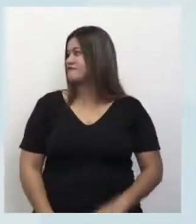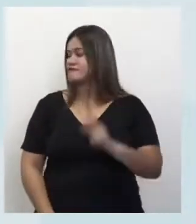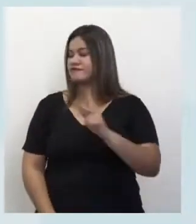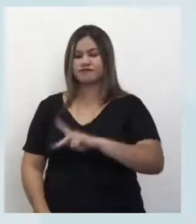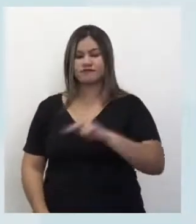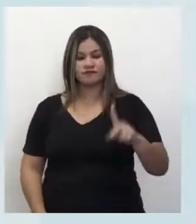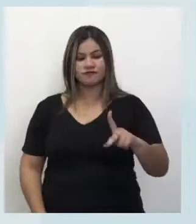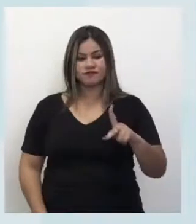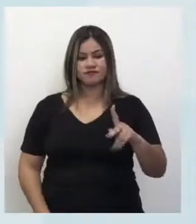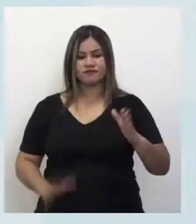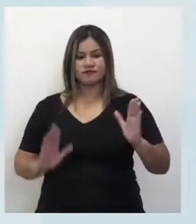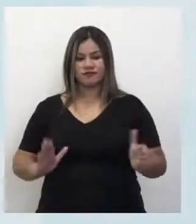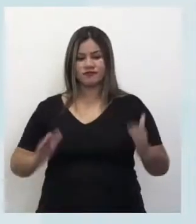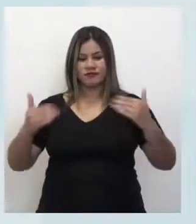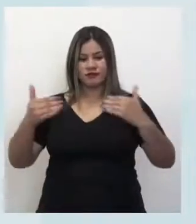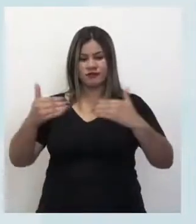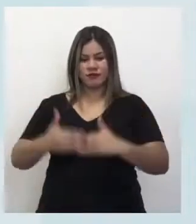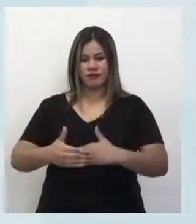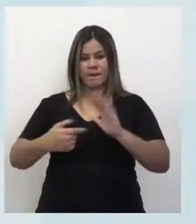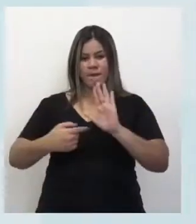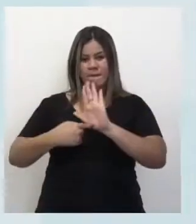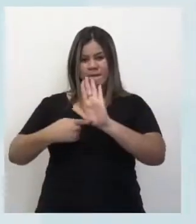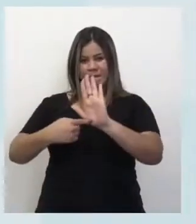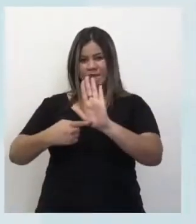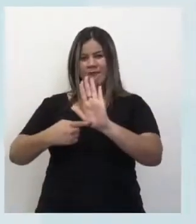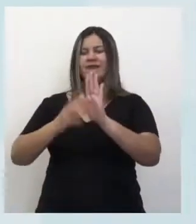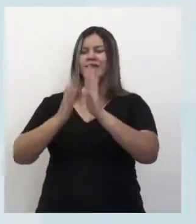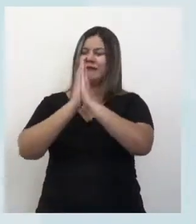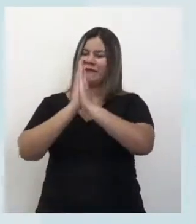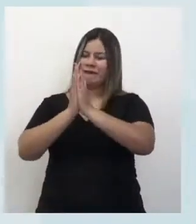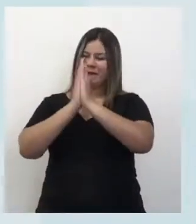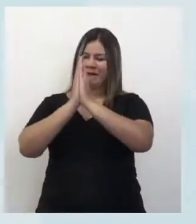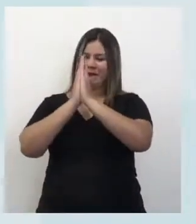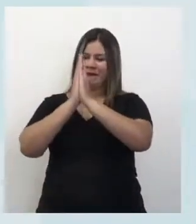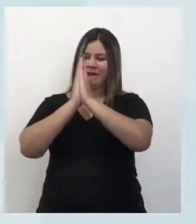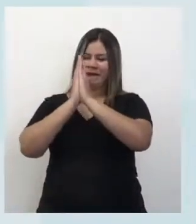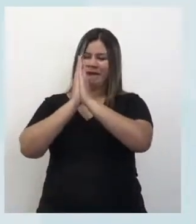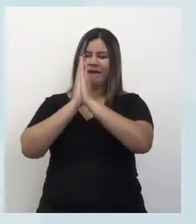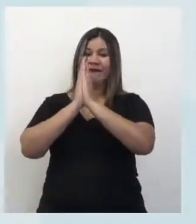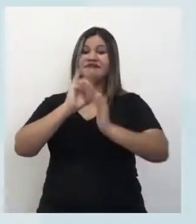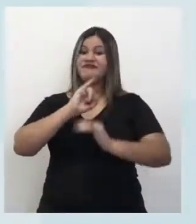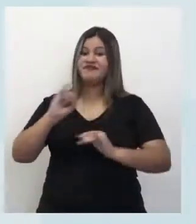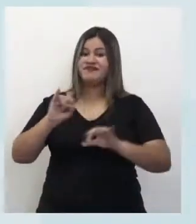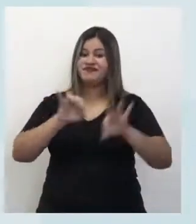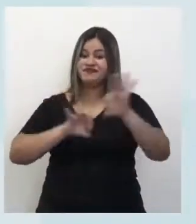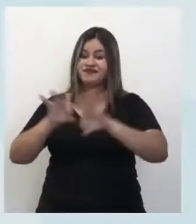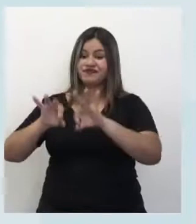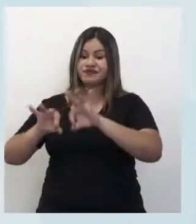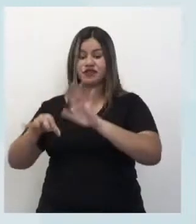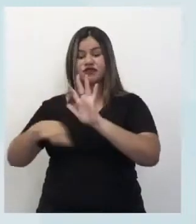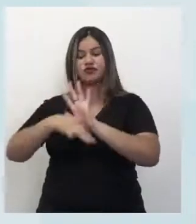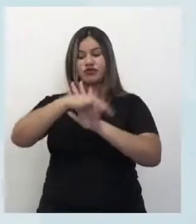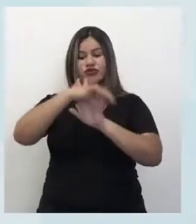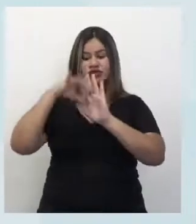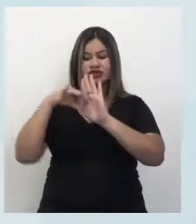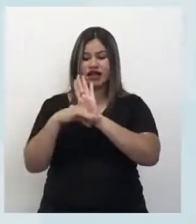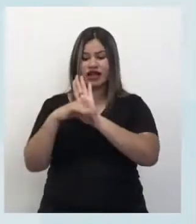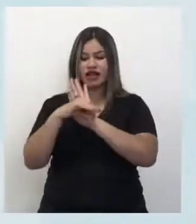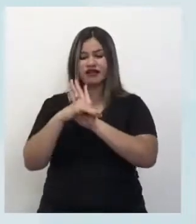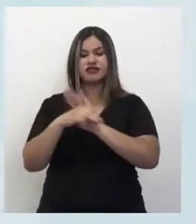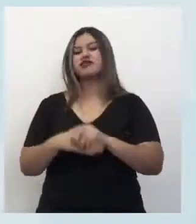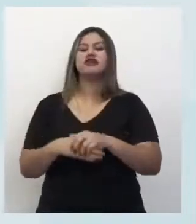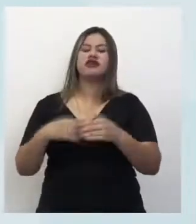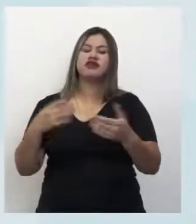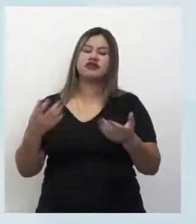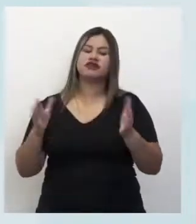caixinhas de marchetaria dele para mostrar pra gente. Vai ser um prazer. Se você tiver algum projeto de mosaico, alguma caixinha que você... O pessoal escreveu um